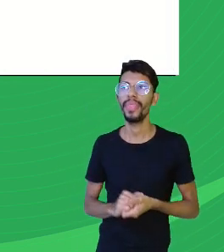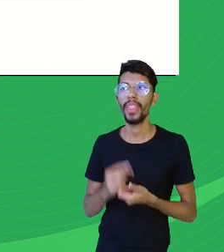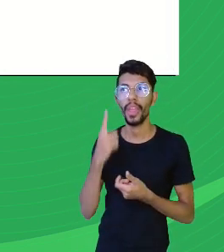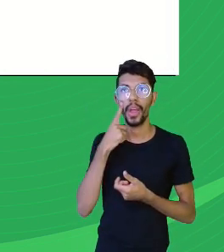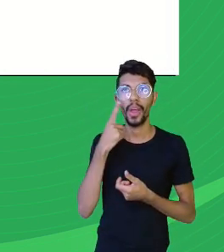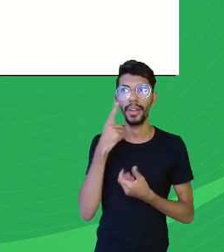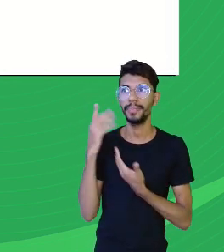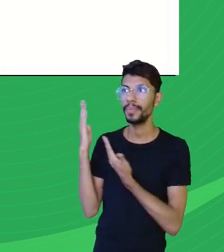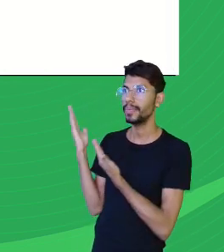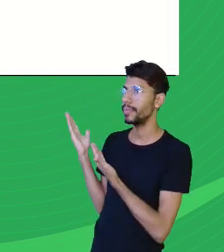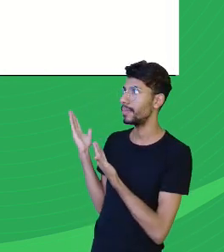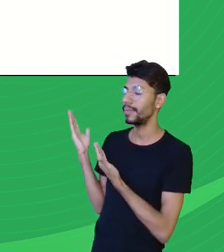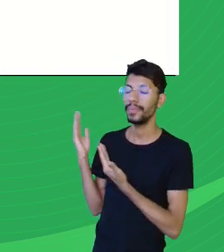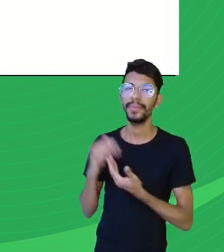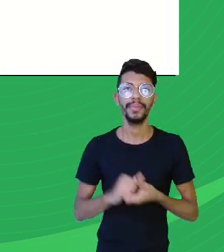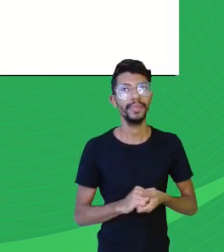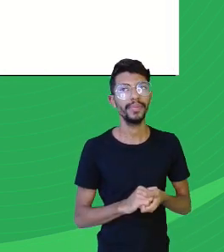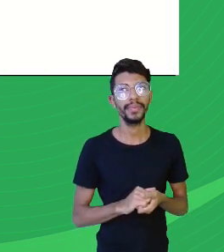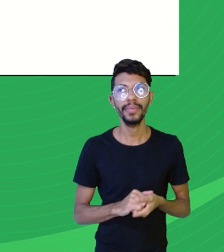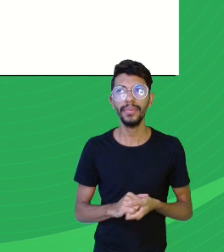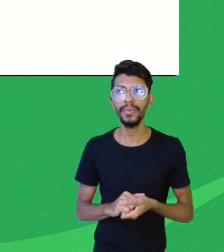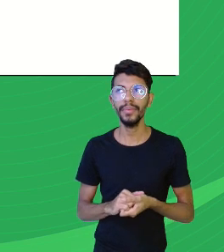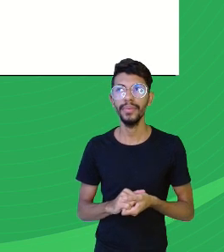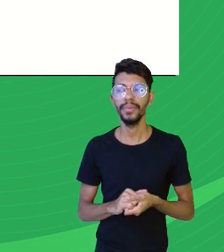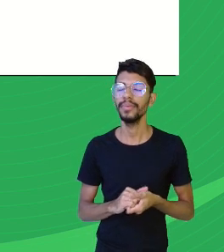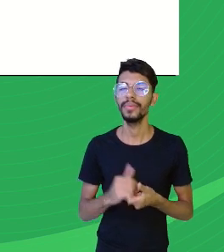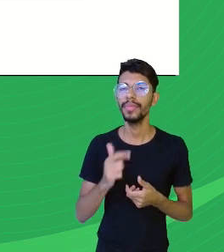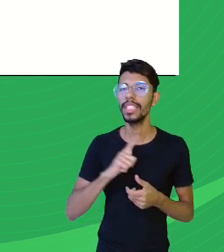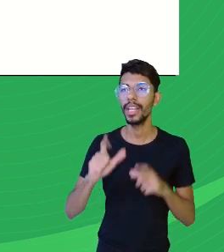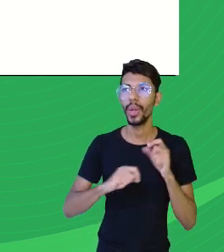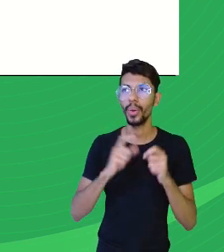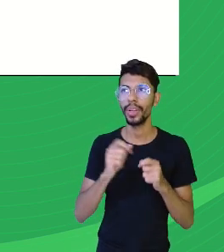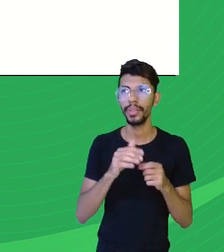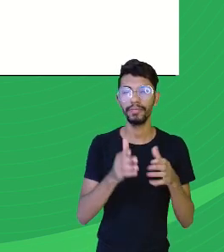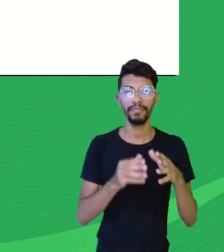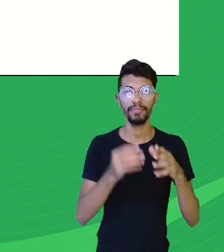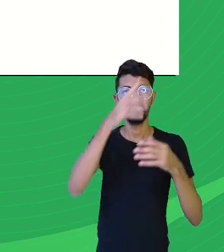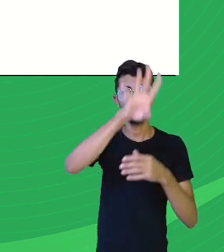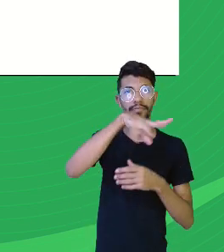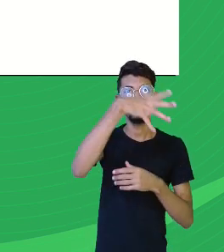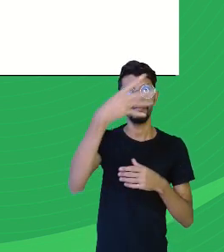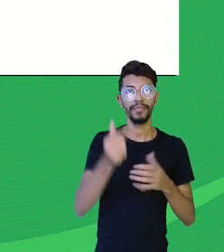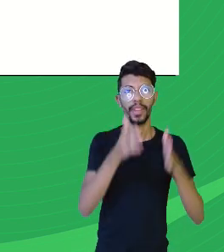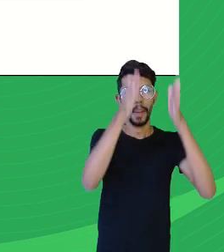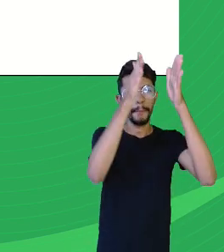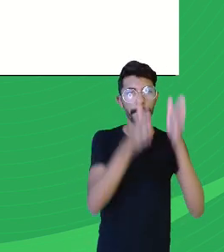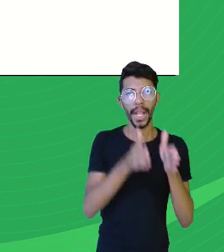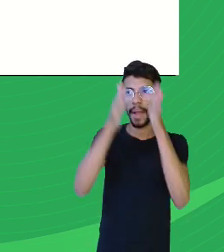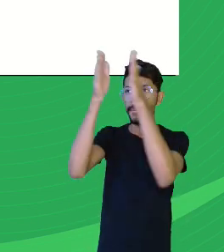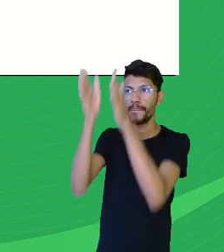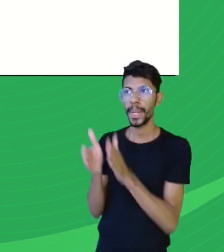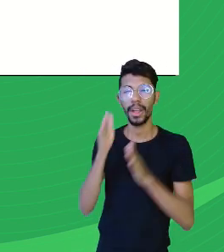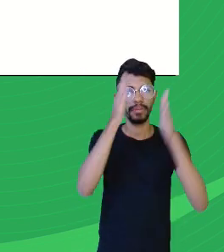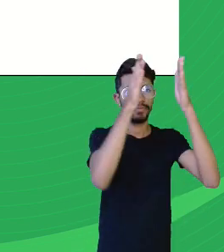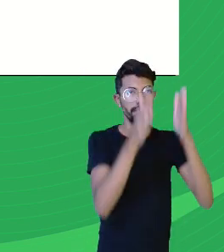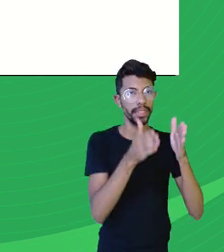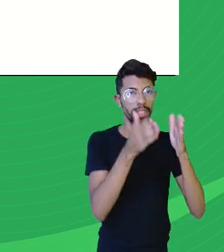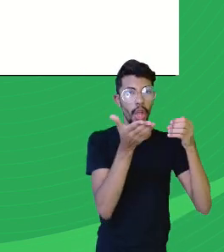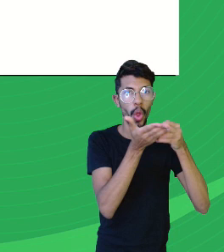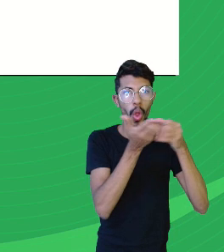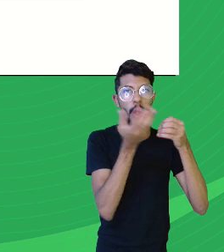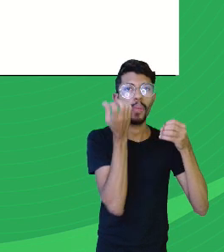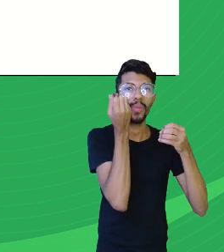Olha bem a nossa tabela. Nós temos aqui a quantidade de copos de suco e a quantidade de